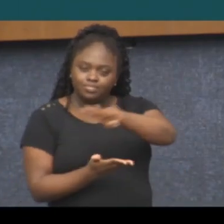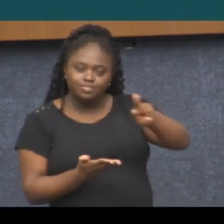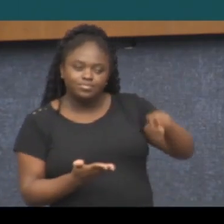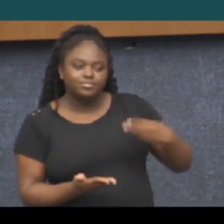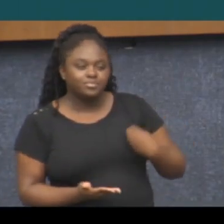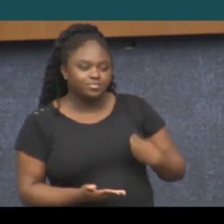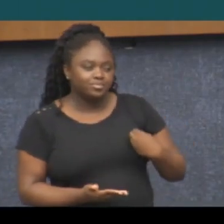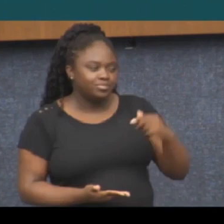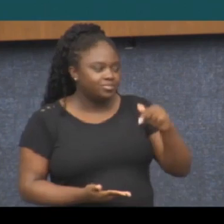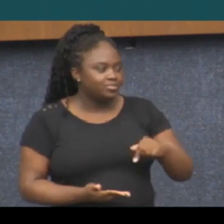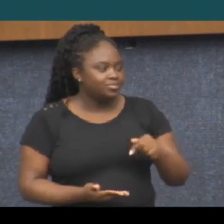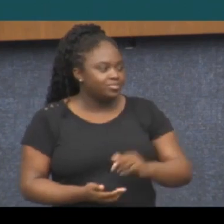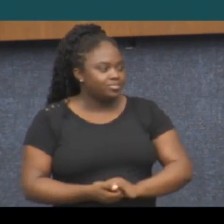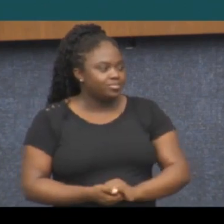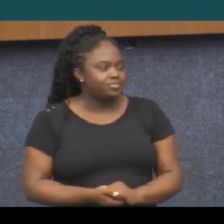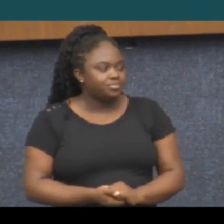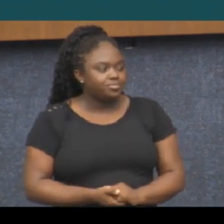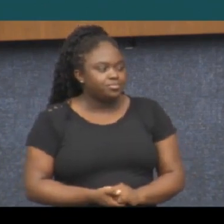estão.